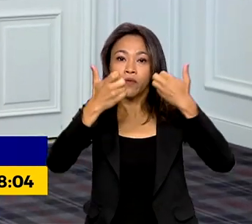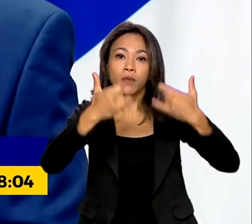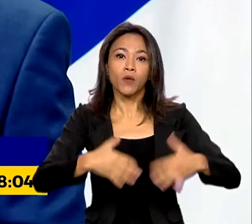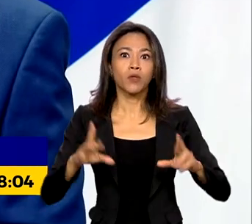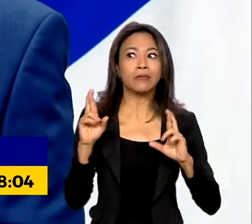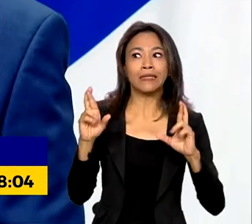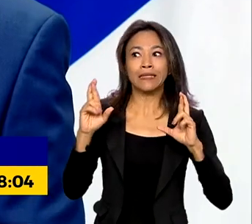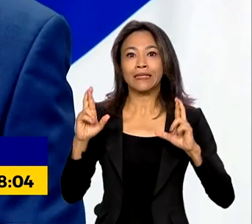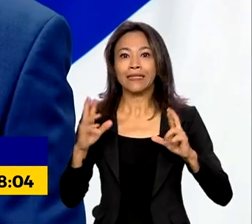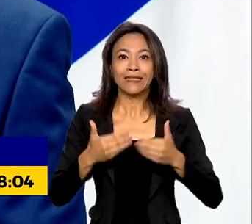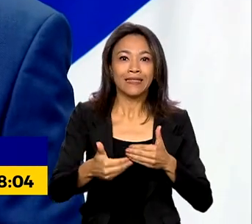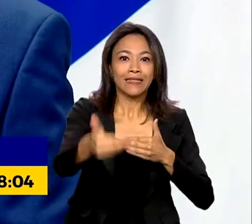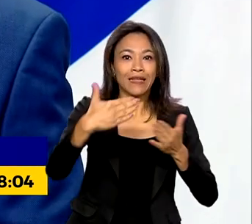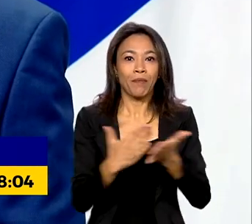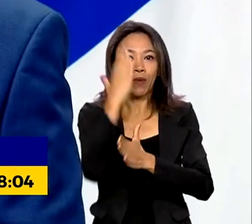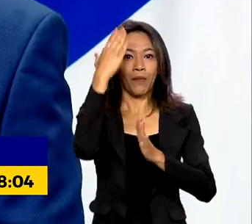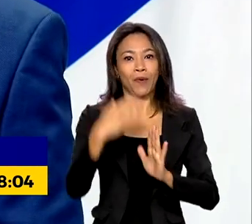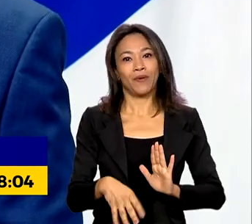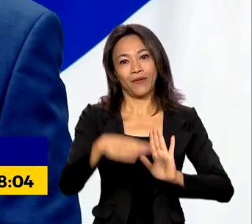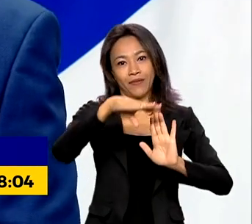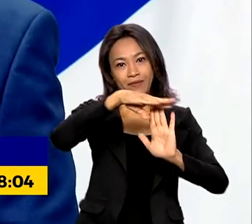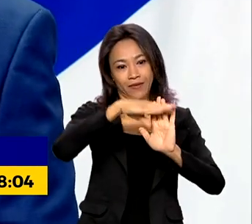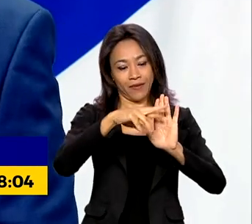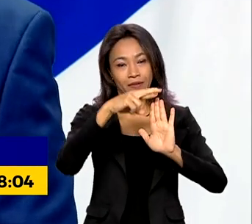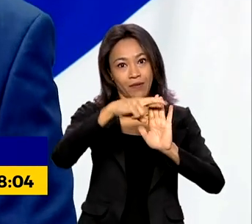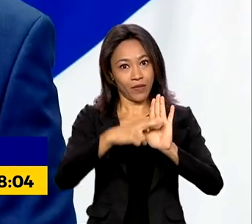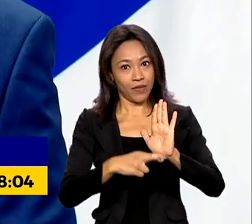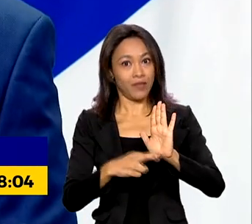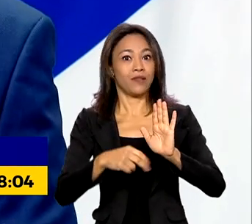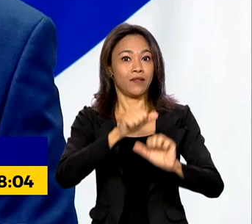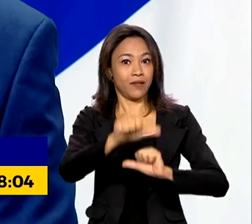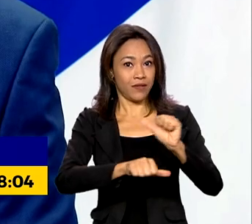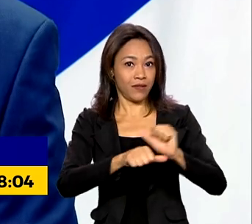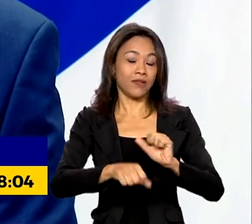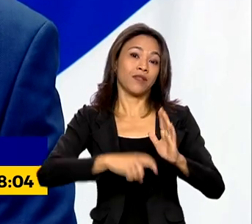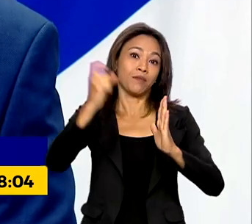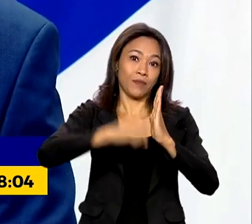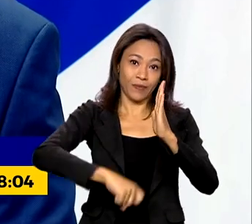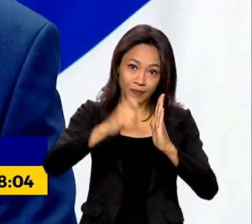tributária. Será a primeira reforma tributária em tempo de